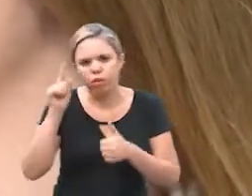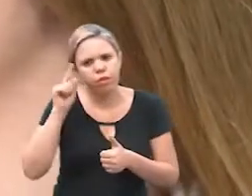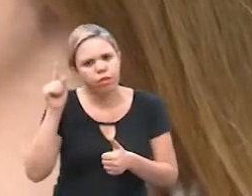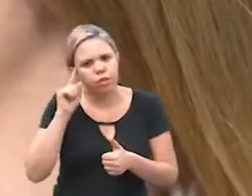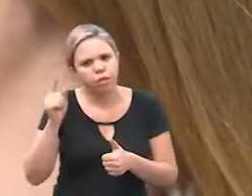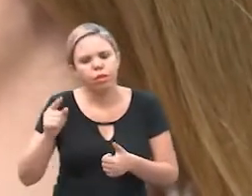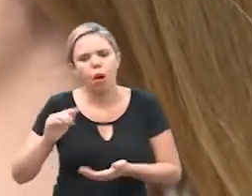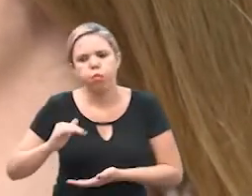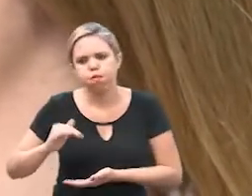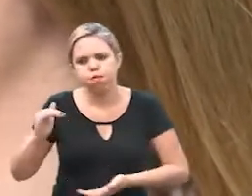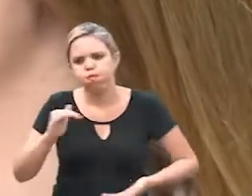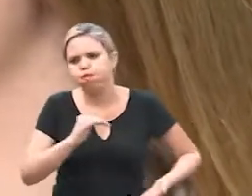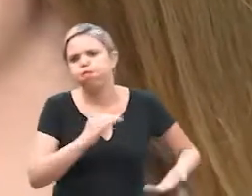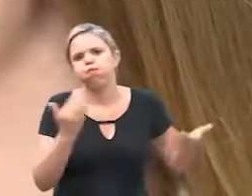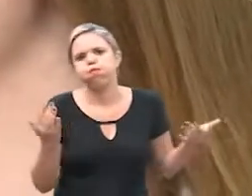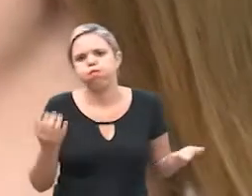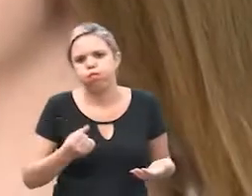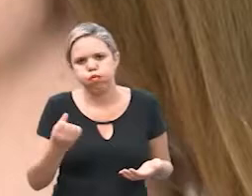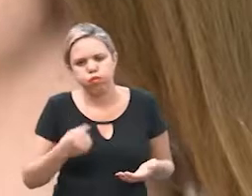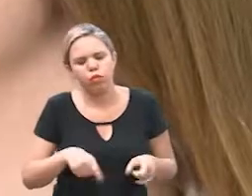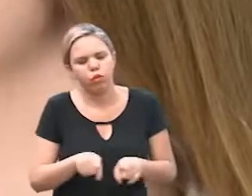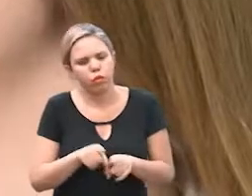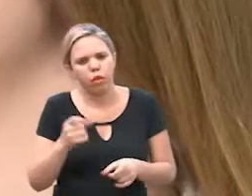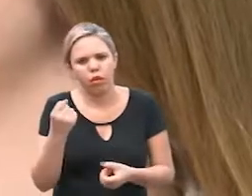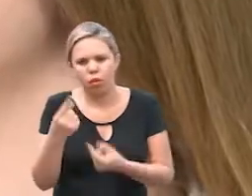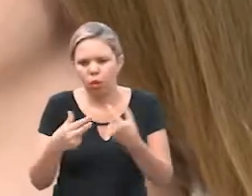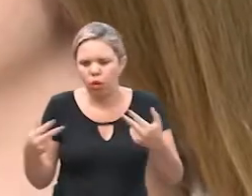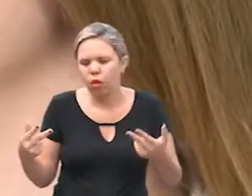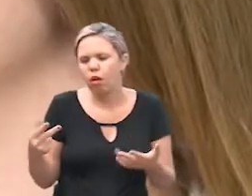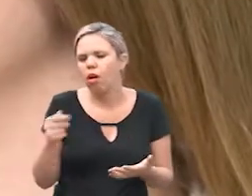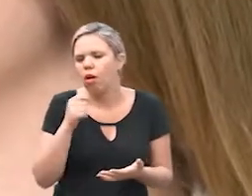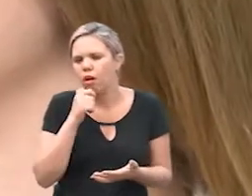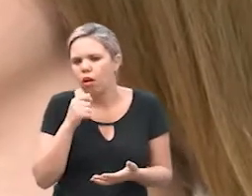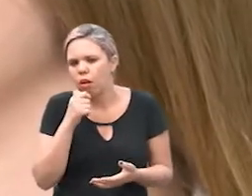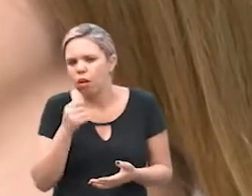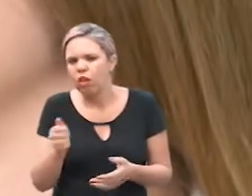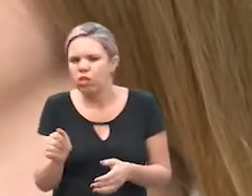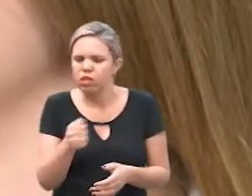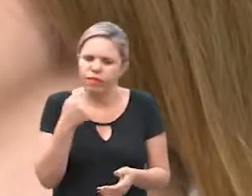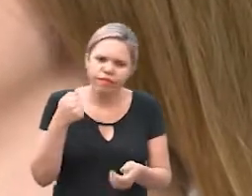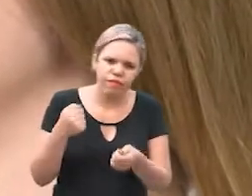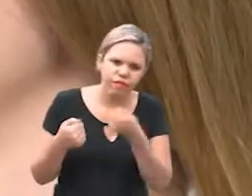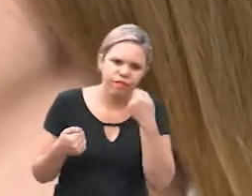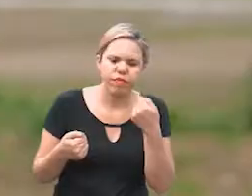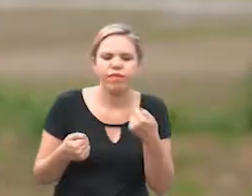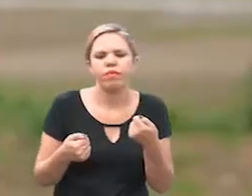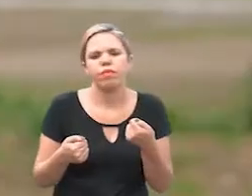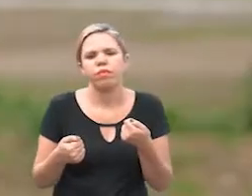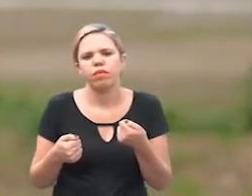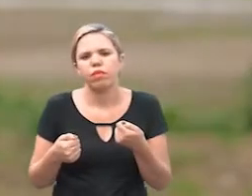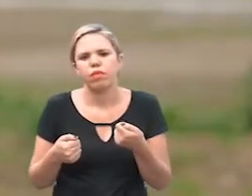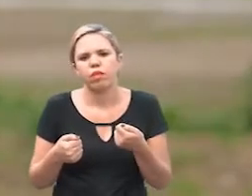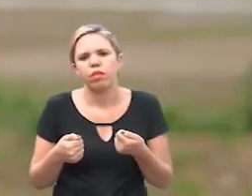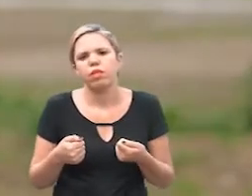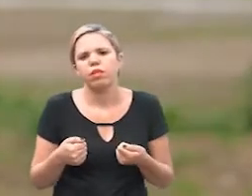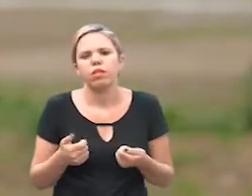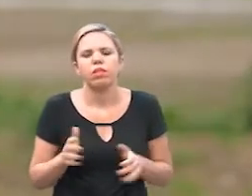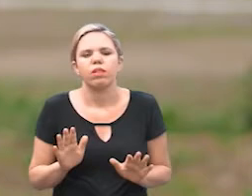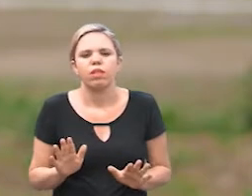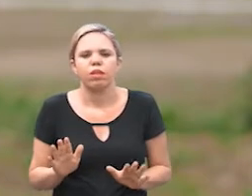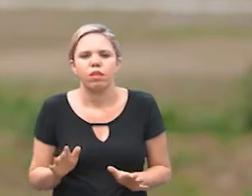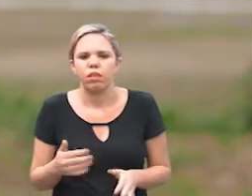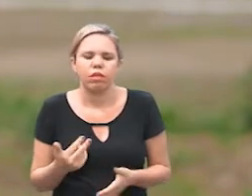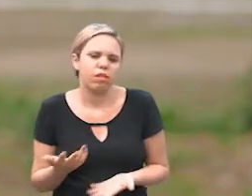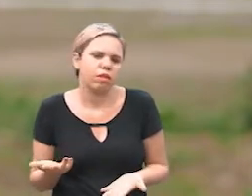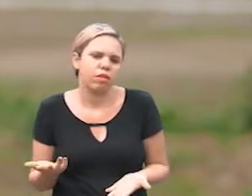dia. E aí tem aqueles mitos, né, da cervejinha, da canjica. Isso